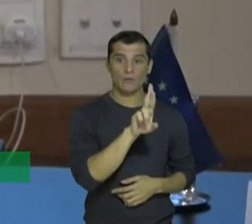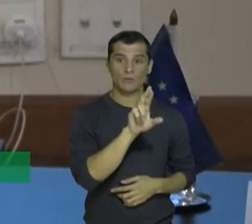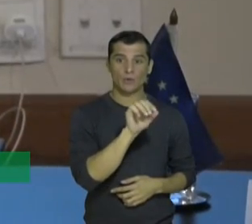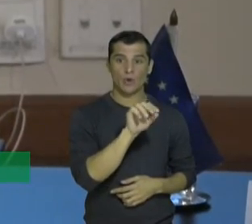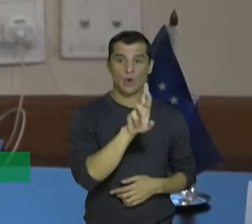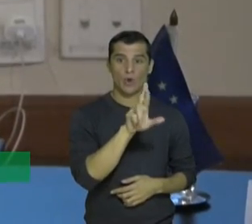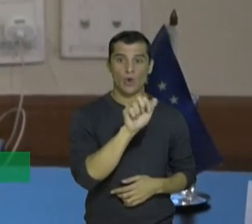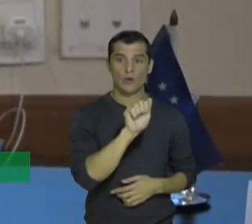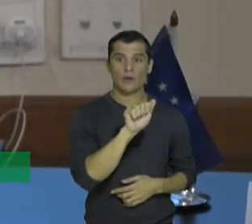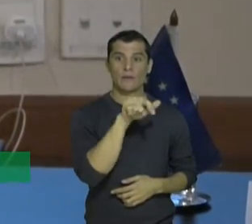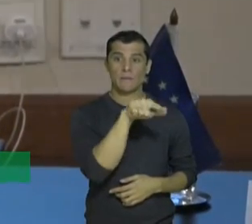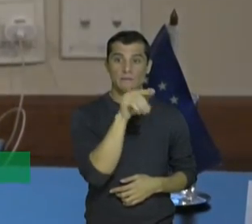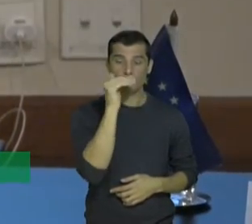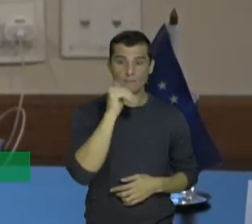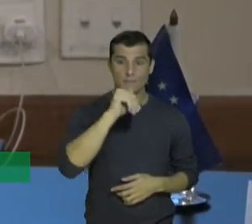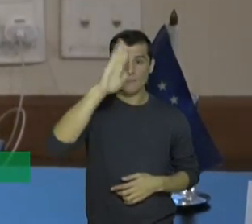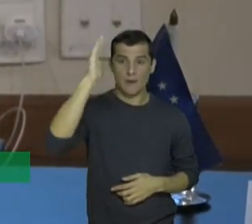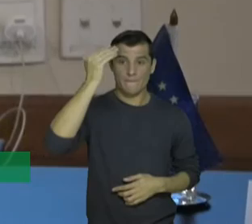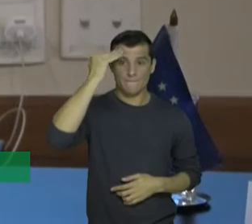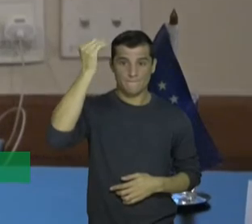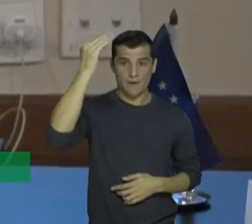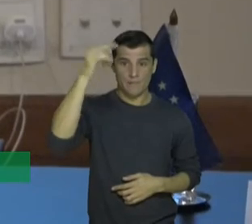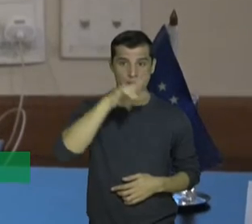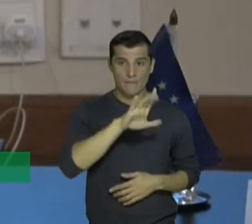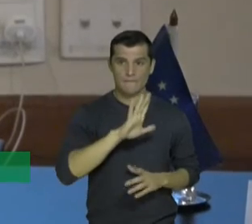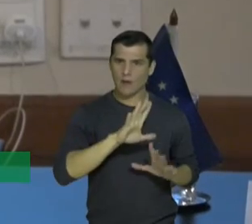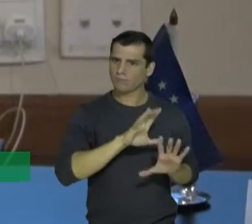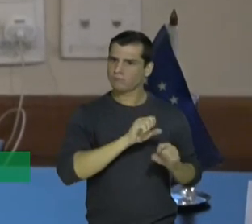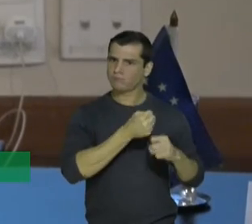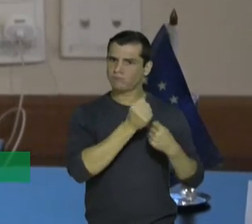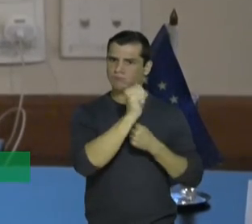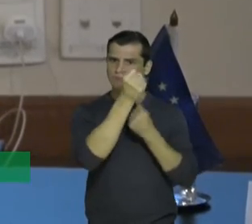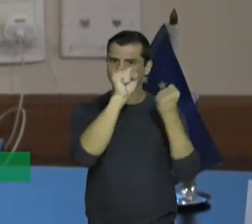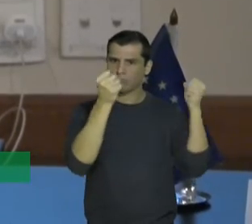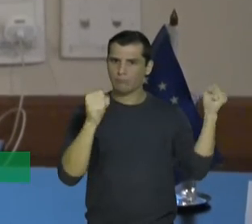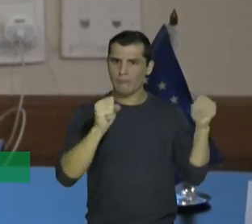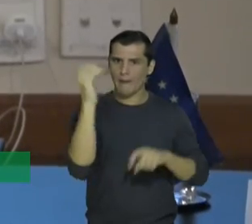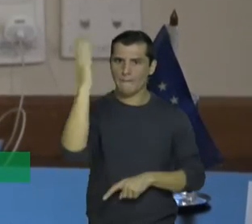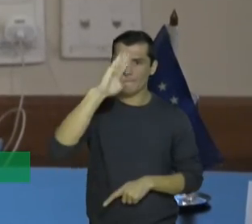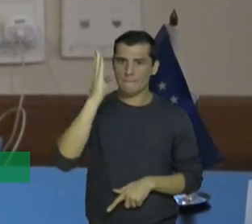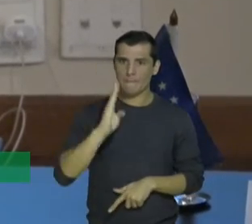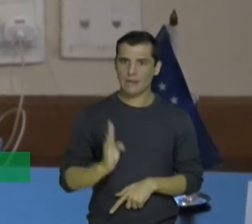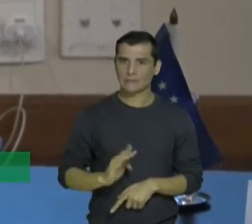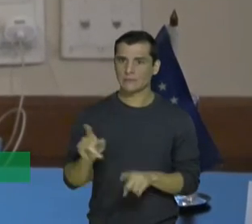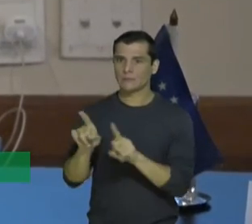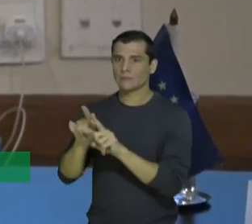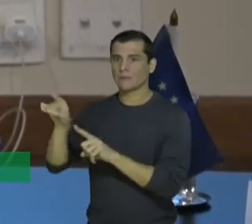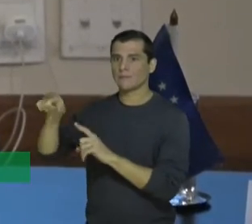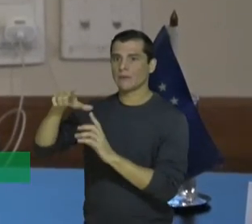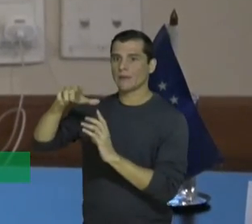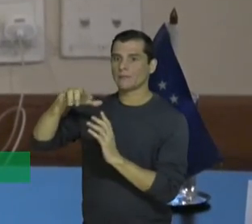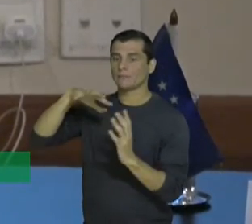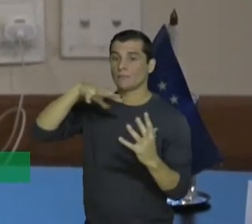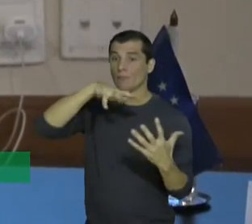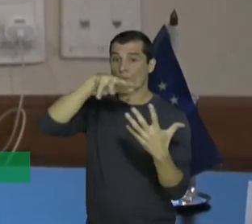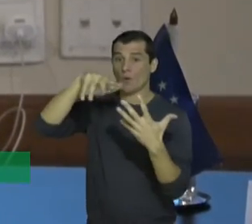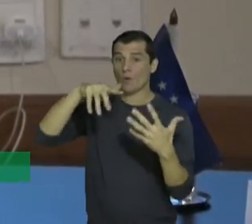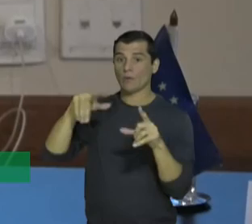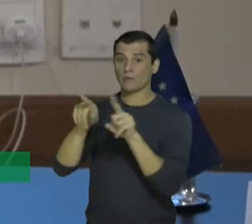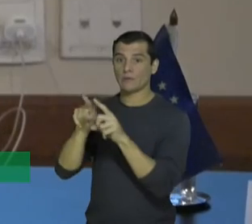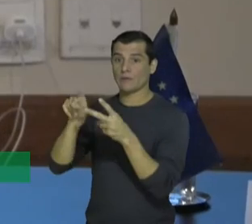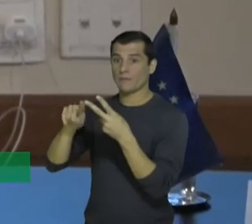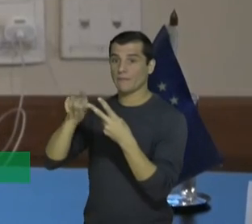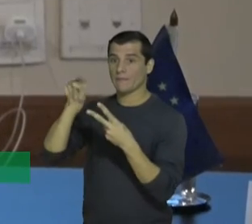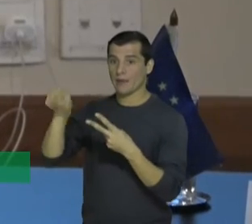qualquer forma é uma é uma empresa gigante com impacto gigante no Brasil no mundo e nós temos a cassava que são